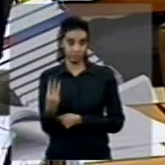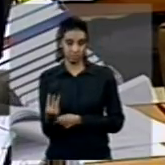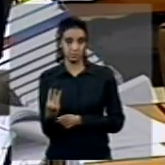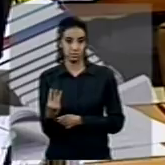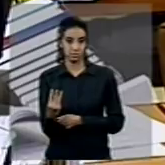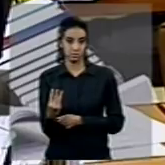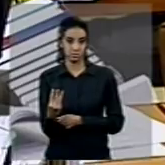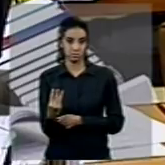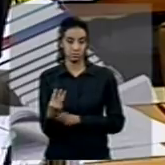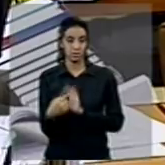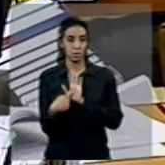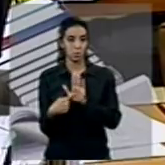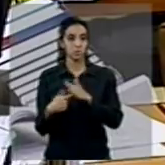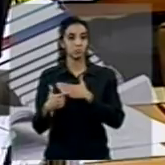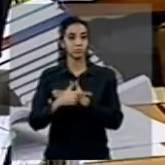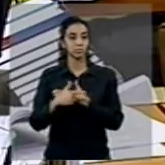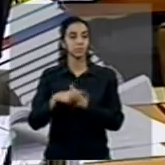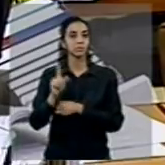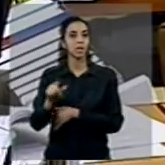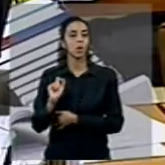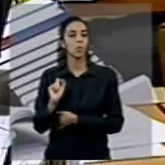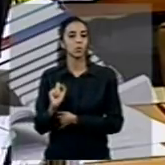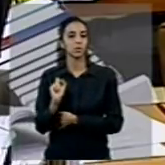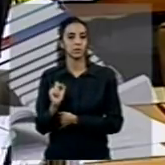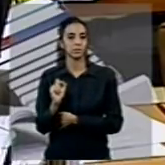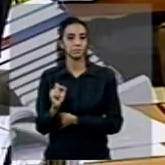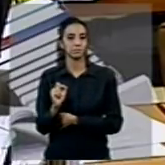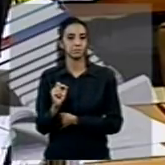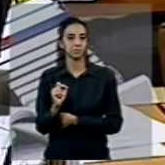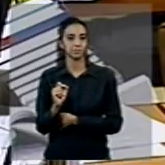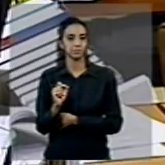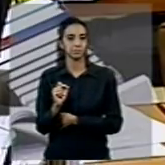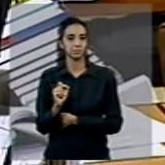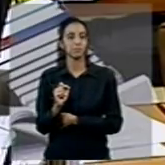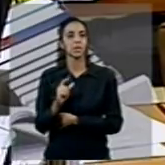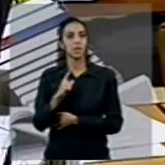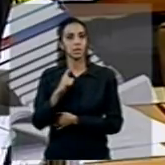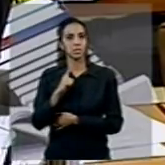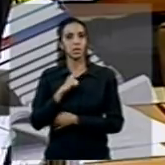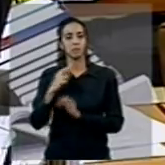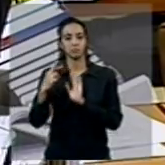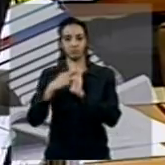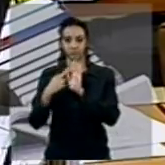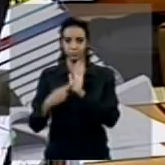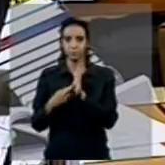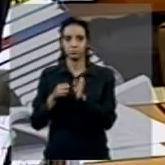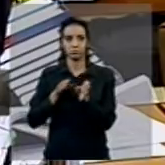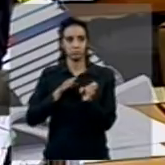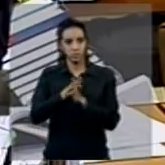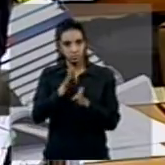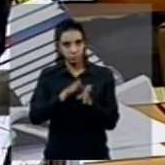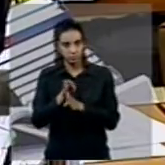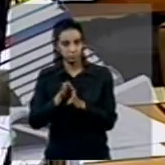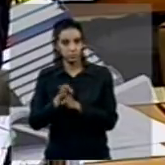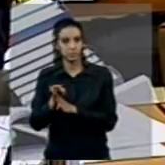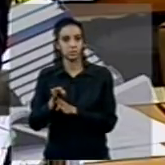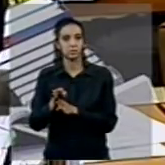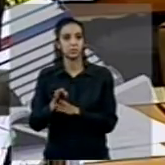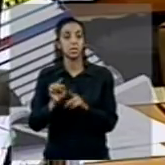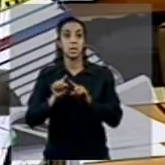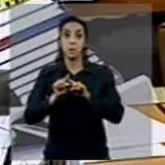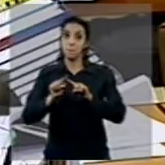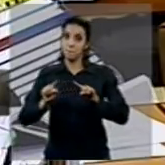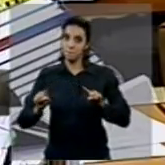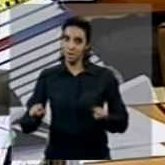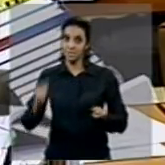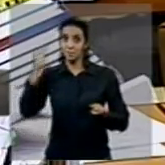ele compete privativamente expedir as instruções que julgar convenientes, mas submetido ao